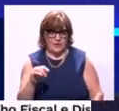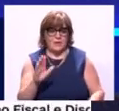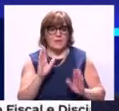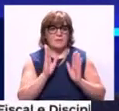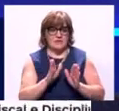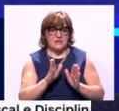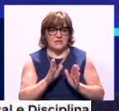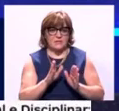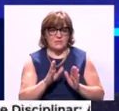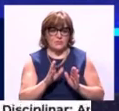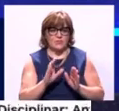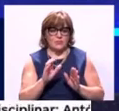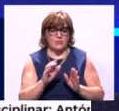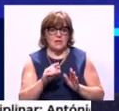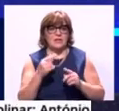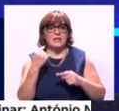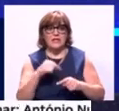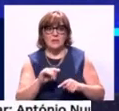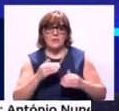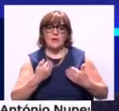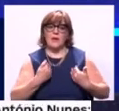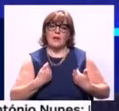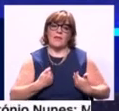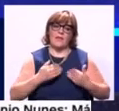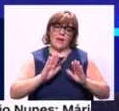temos que estar, Júlio Marciso, temos que estar serenos.